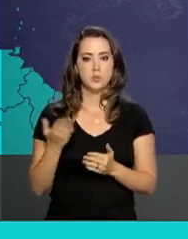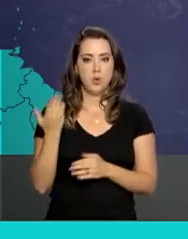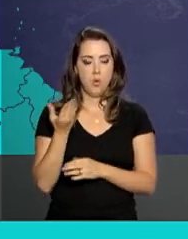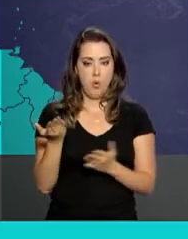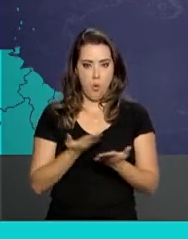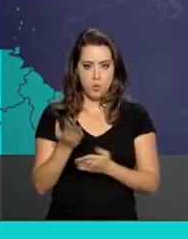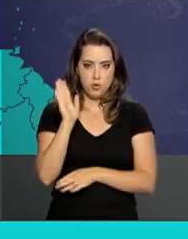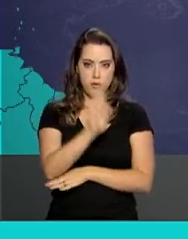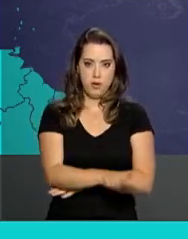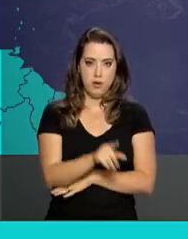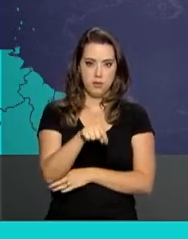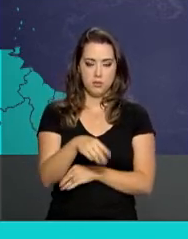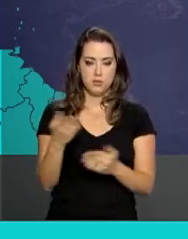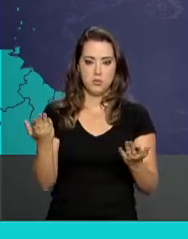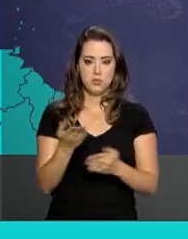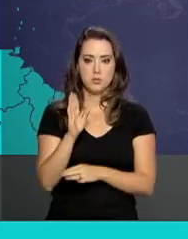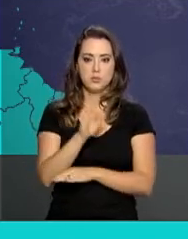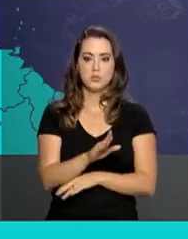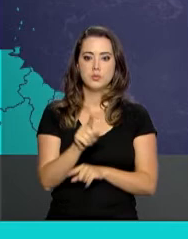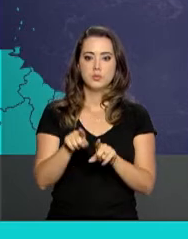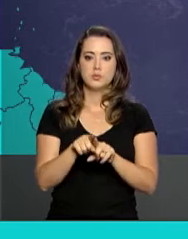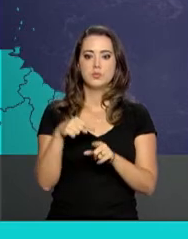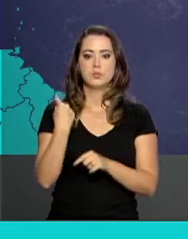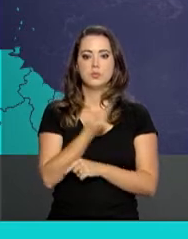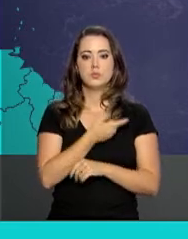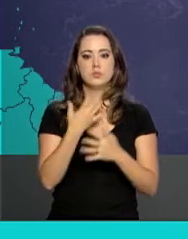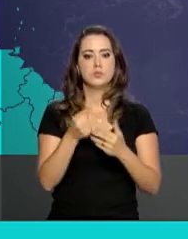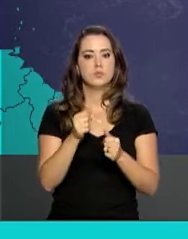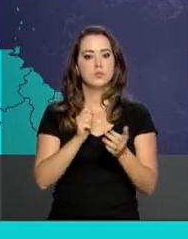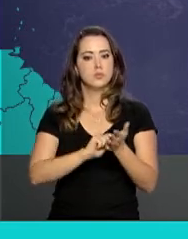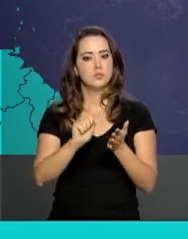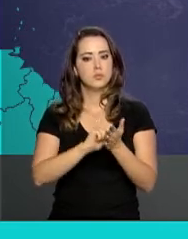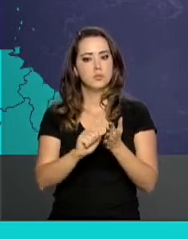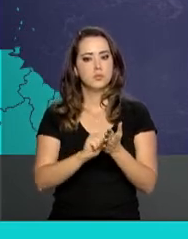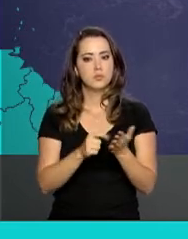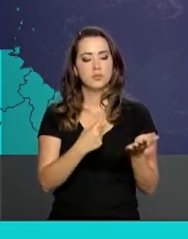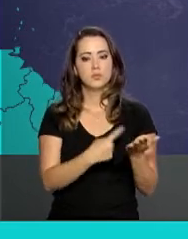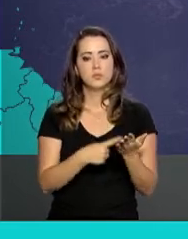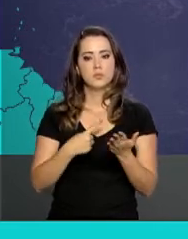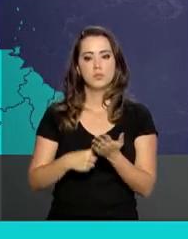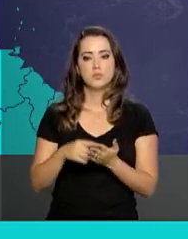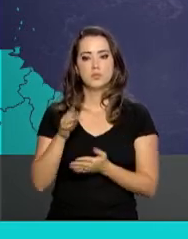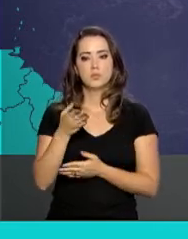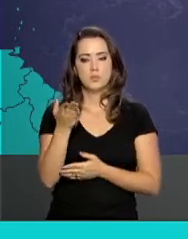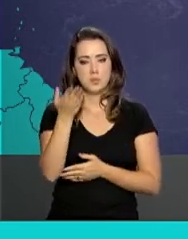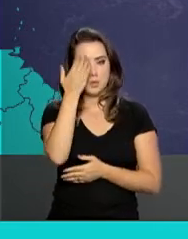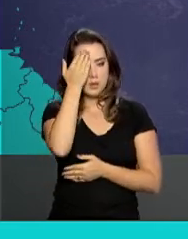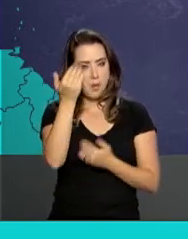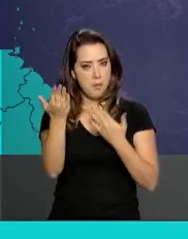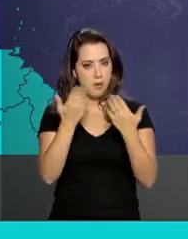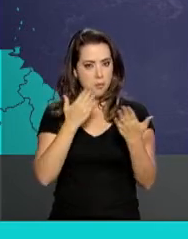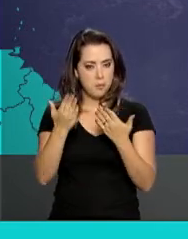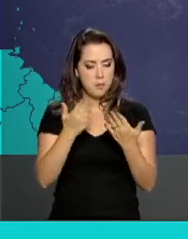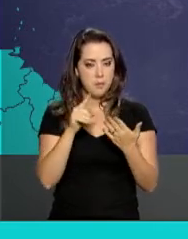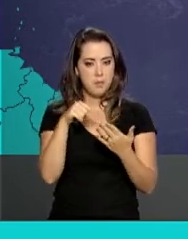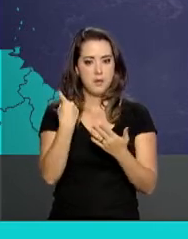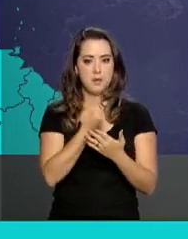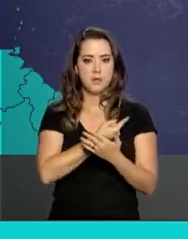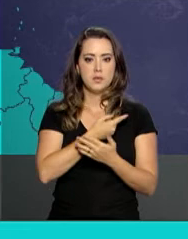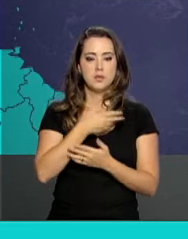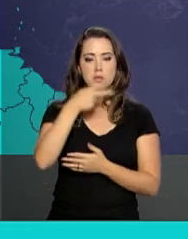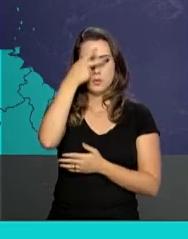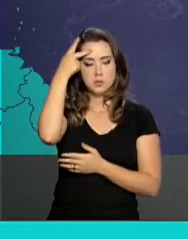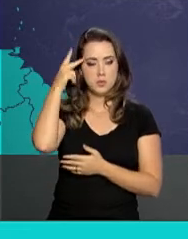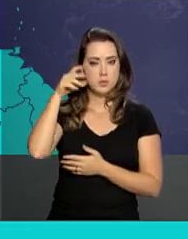tarde. Vai ser hoje, à tarde, nós vamos assinar essa parceria. E só para você ter uma ideia, e para os nossos